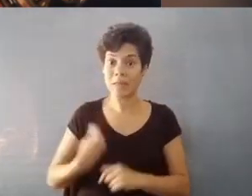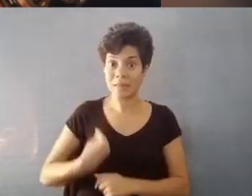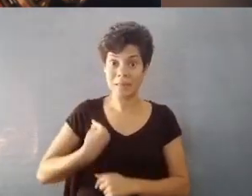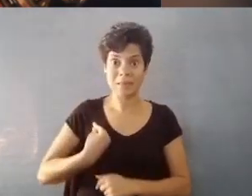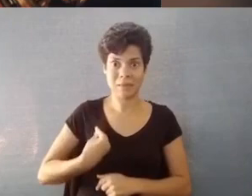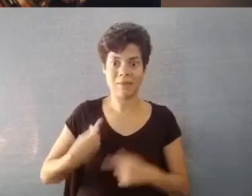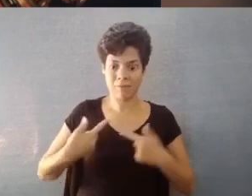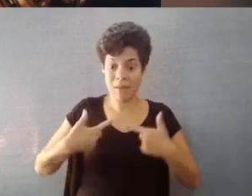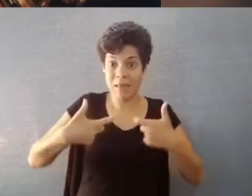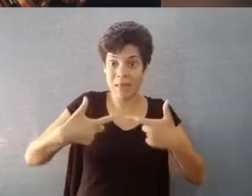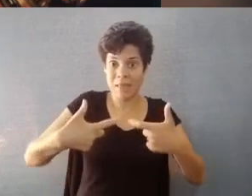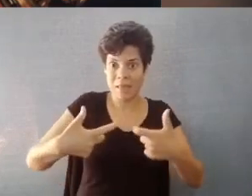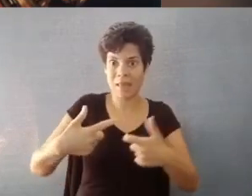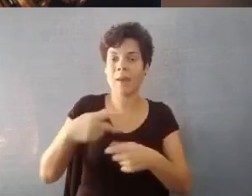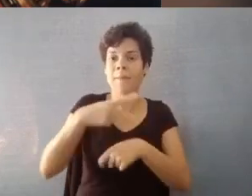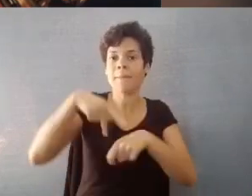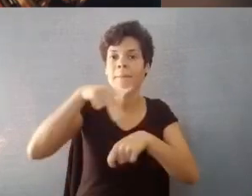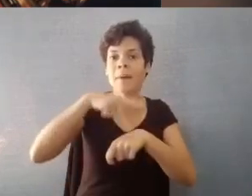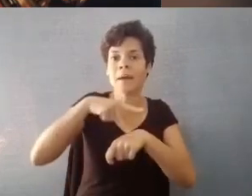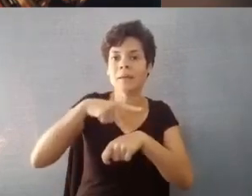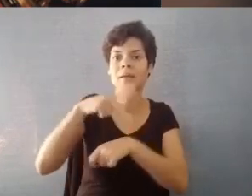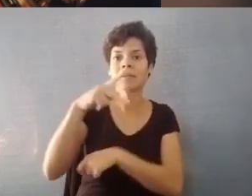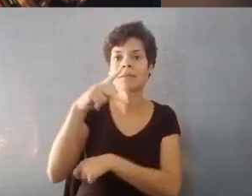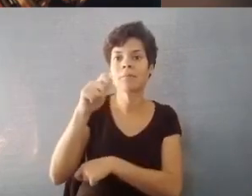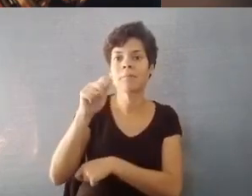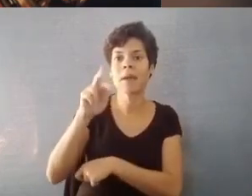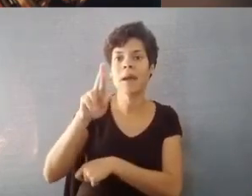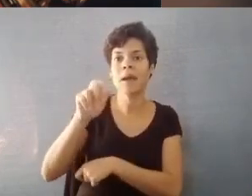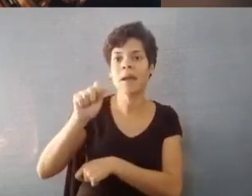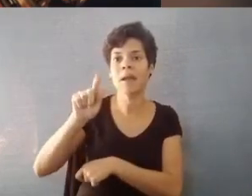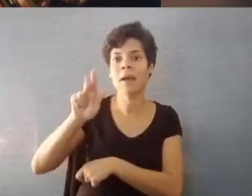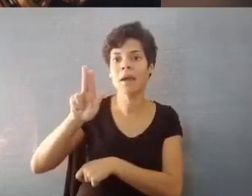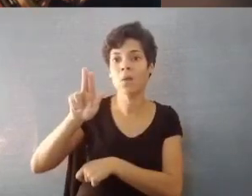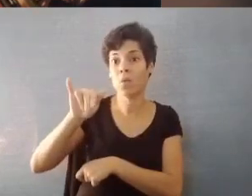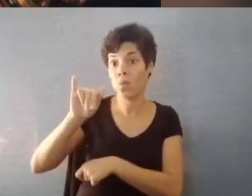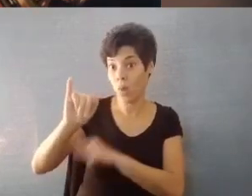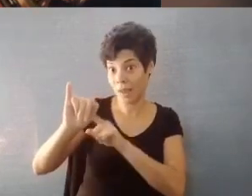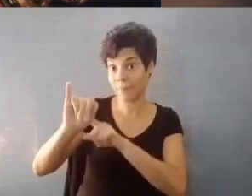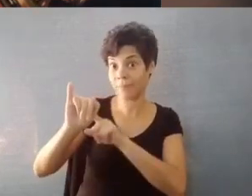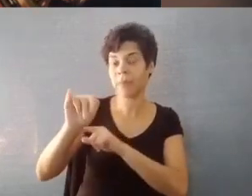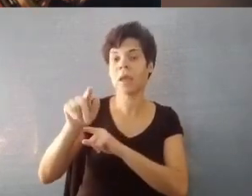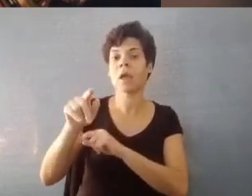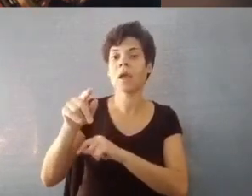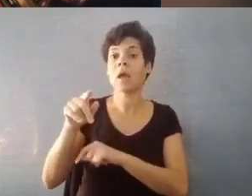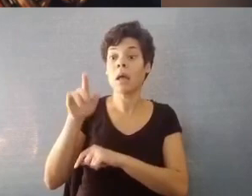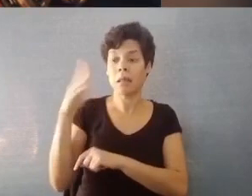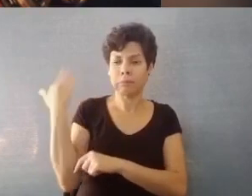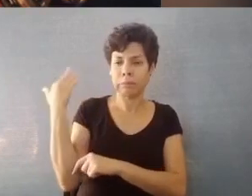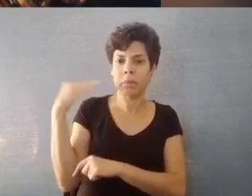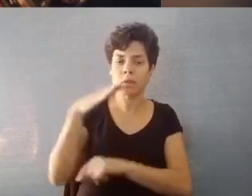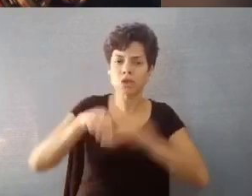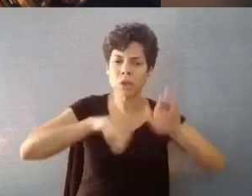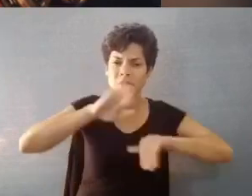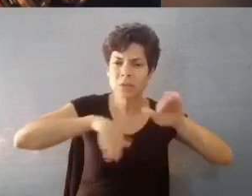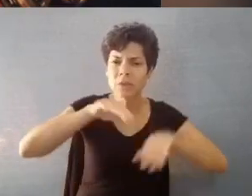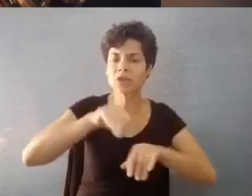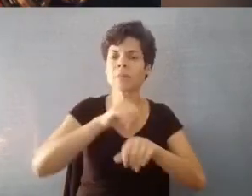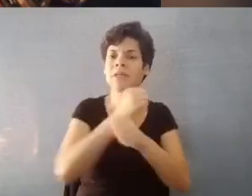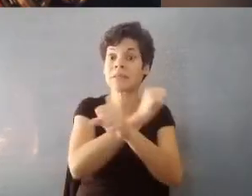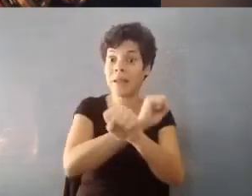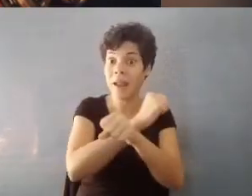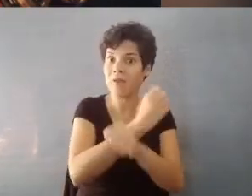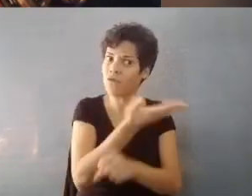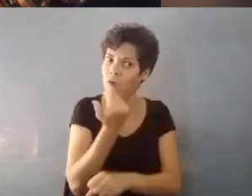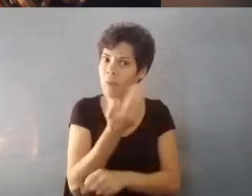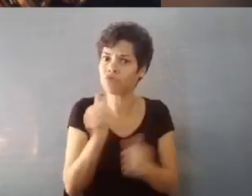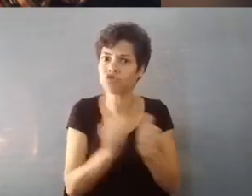neste conflito, muitos escravos foram convocados para o exército. O